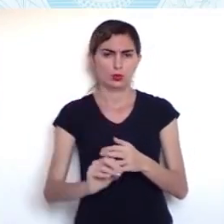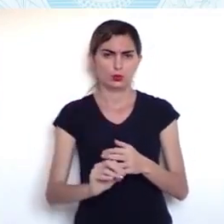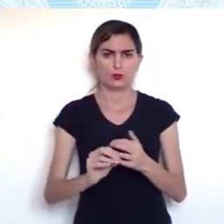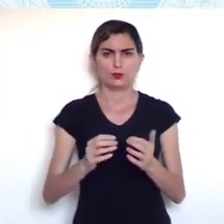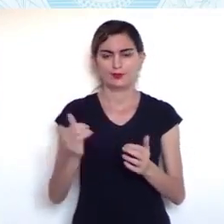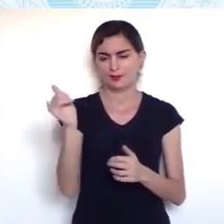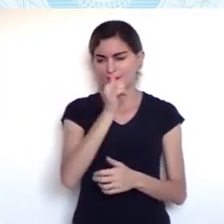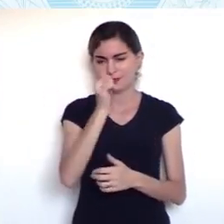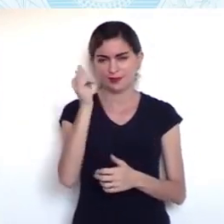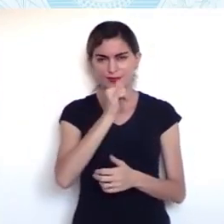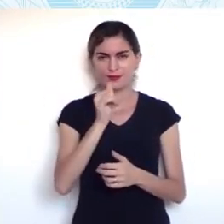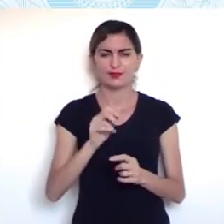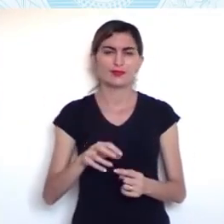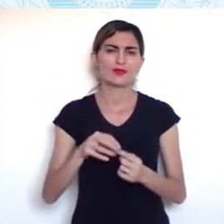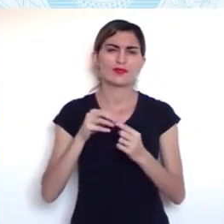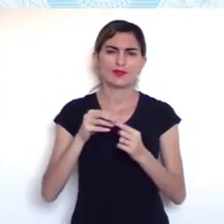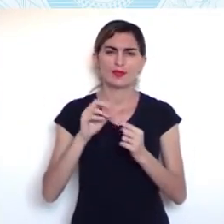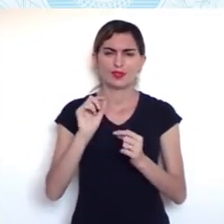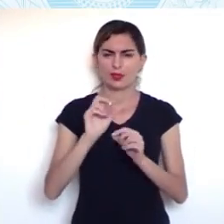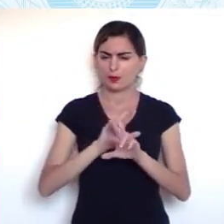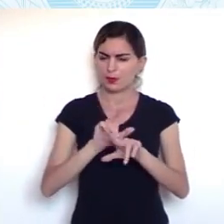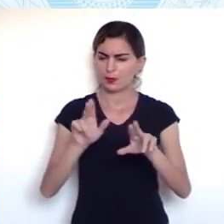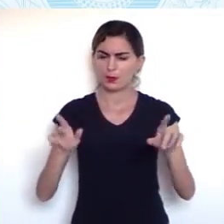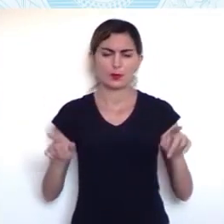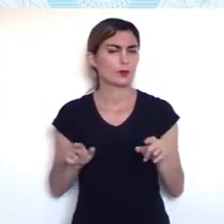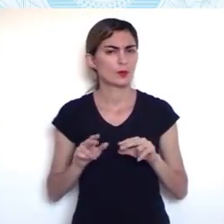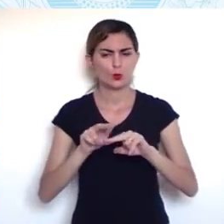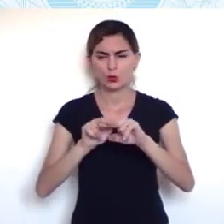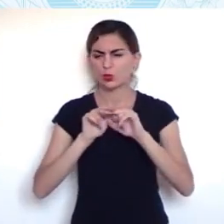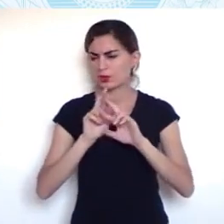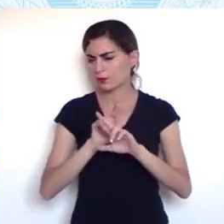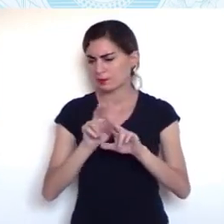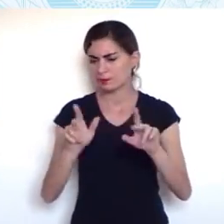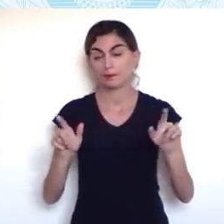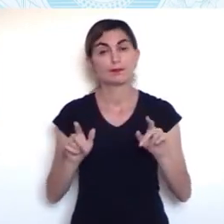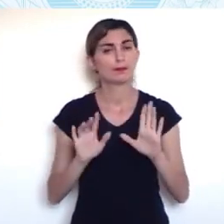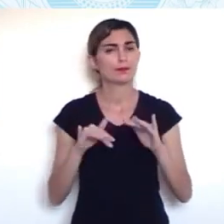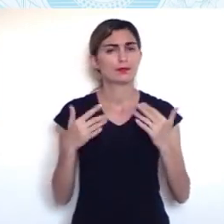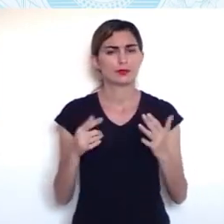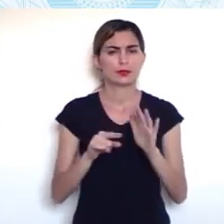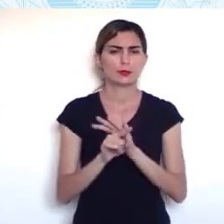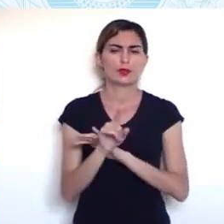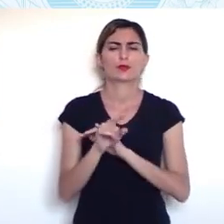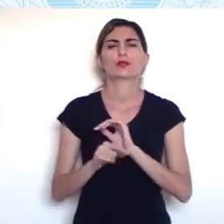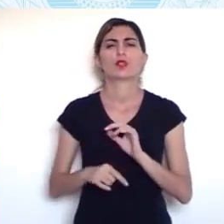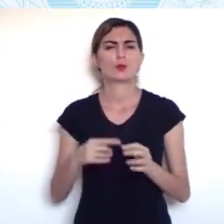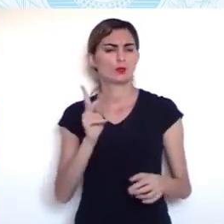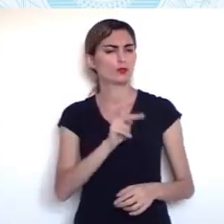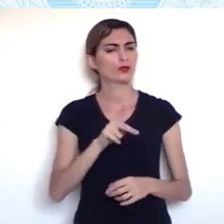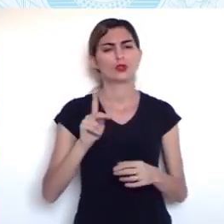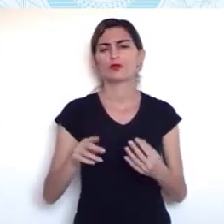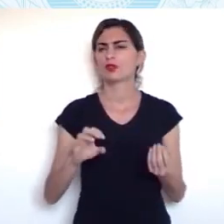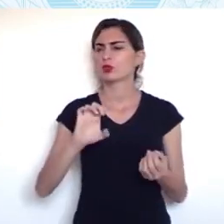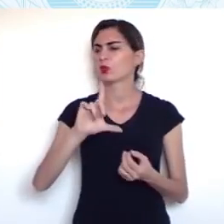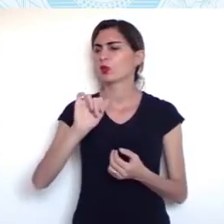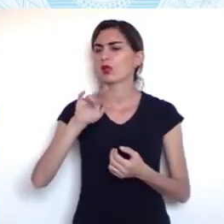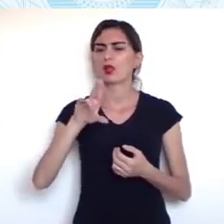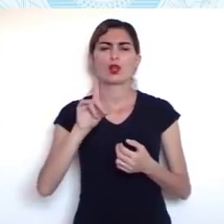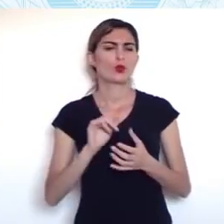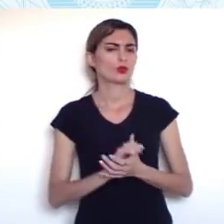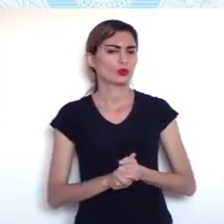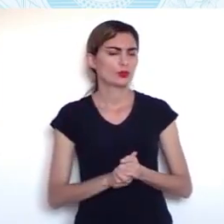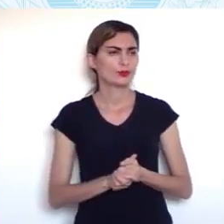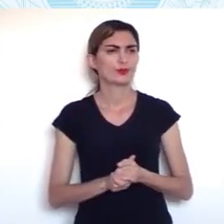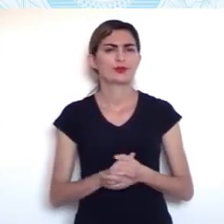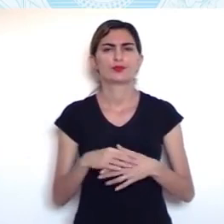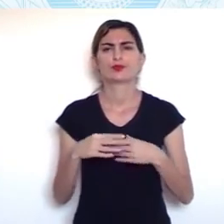Renascimento foi a Itália. Em virtude de quê? De uma série de fatores. Então vocês vão perguntar, professor